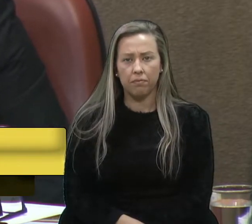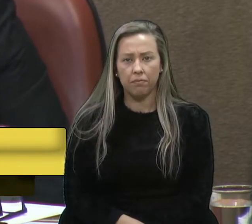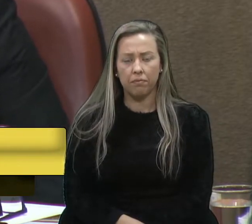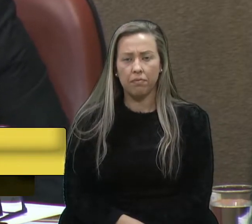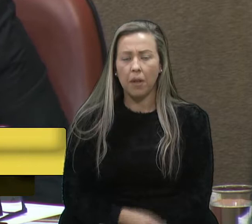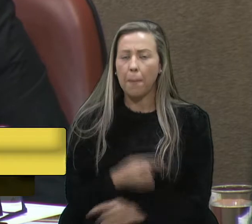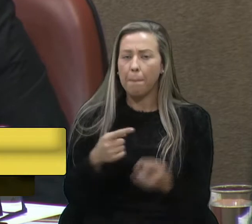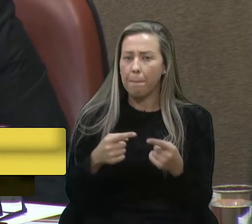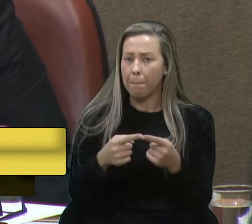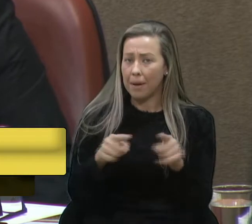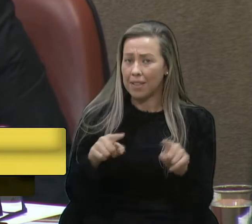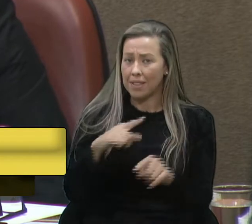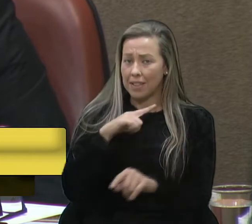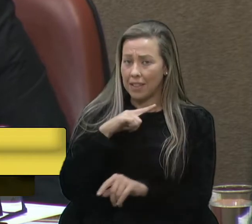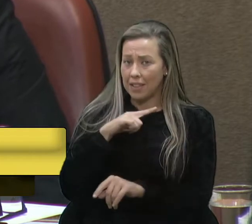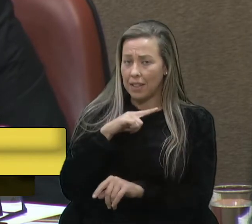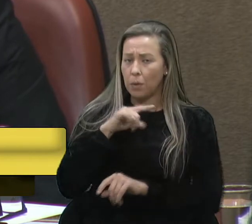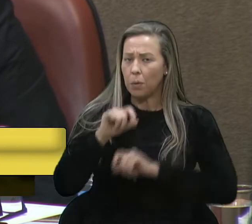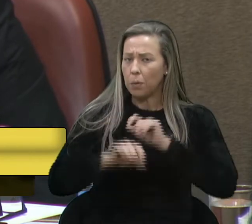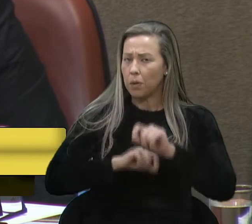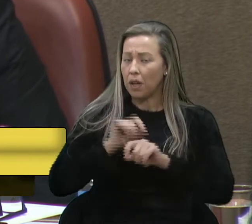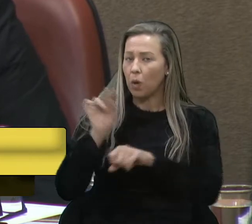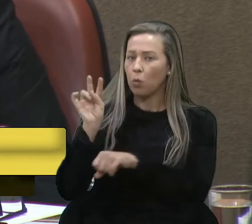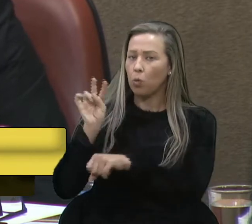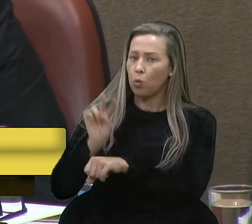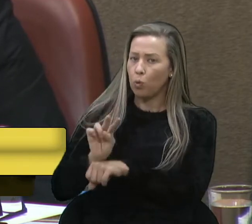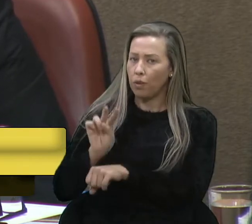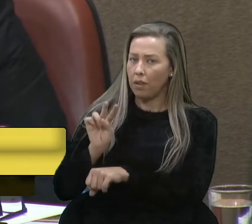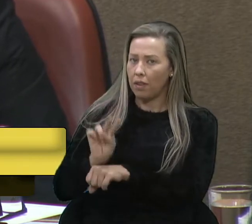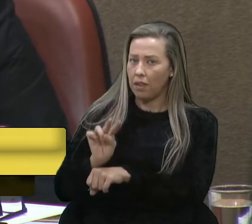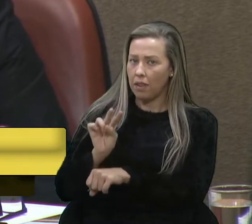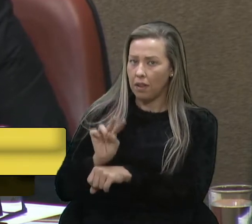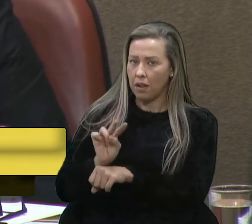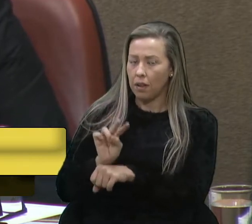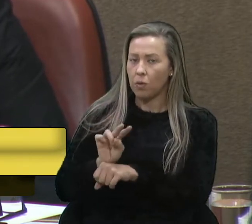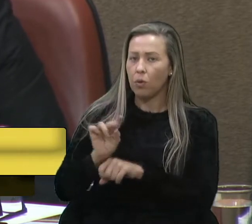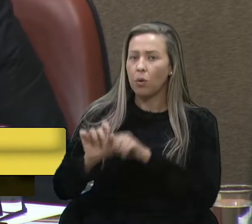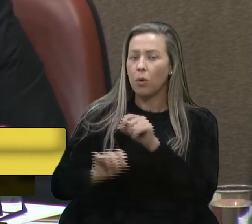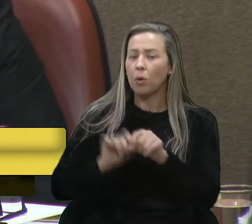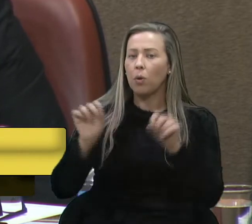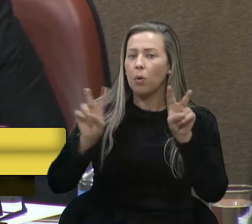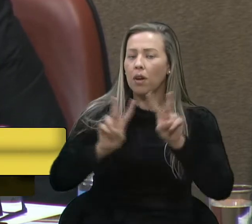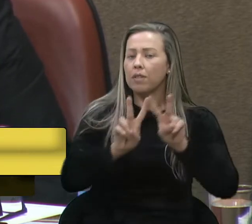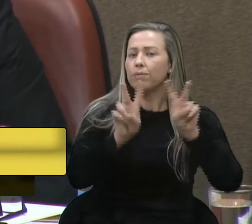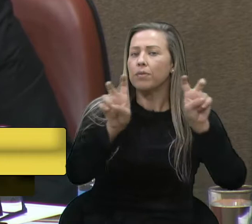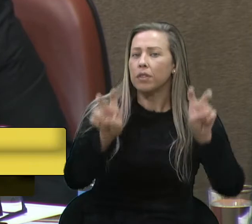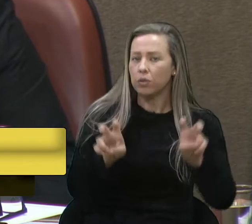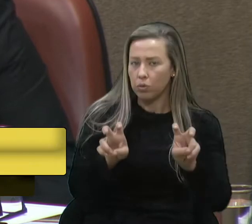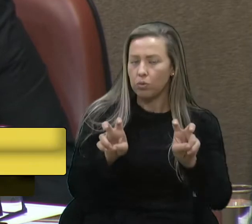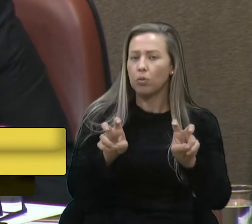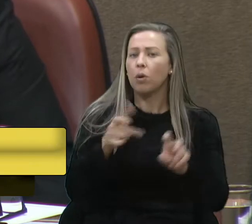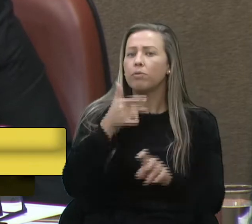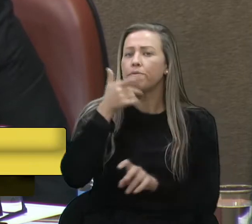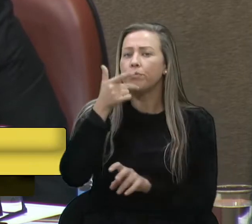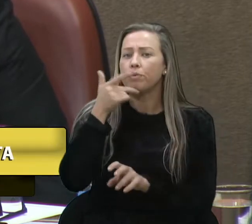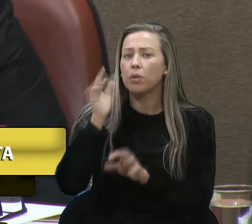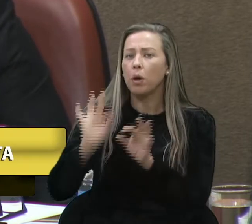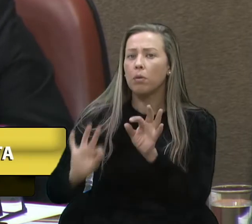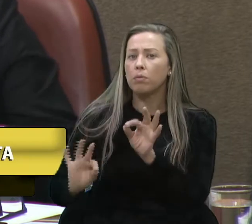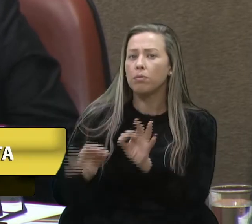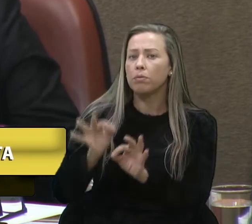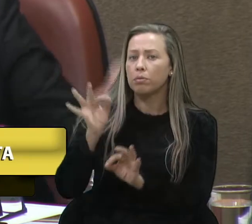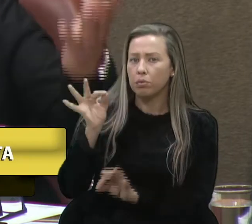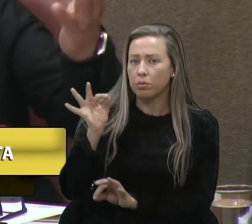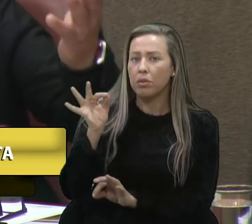Porém, nós temos que ter muito, muito cuidado com esse tipo de comentário e com esse tipo